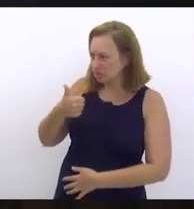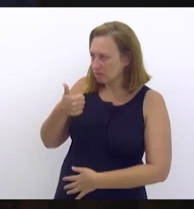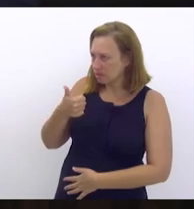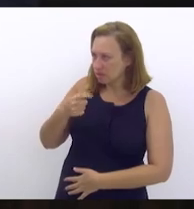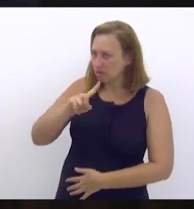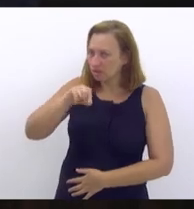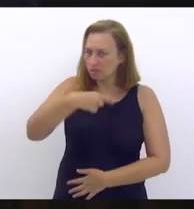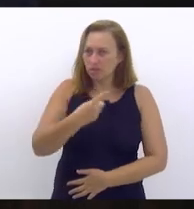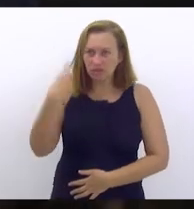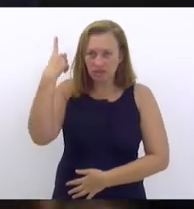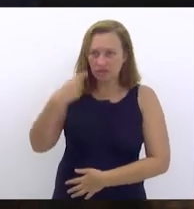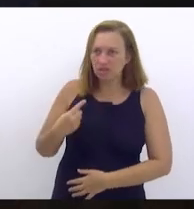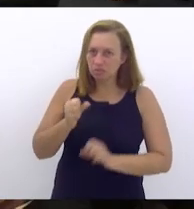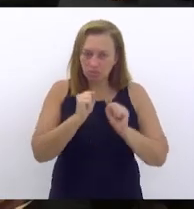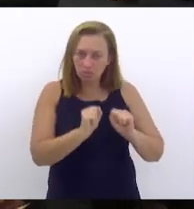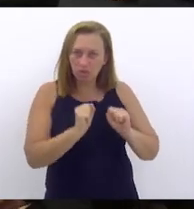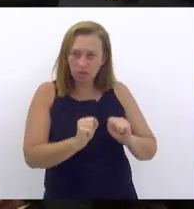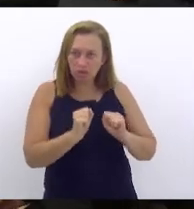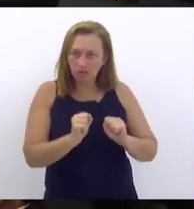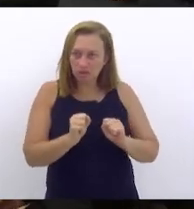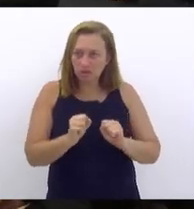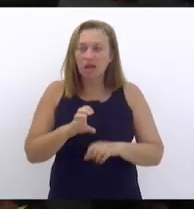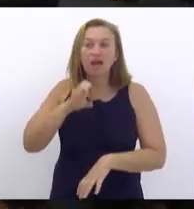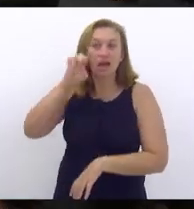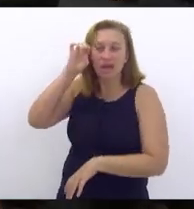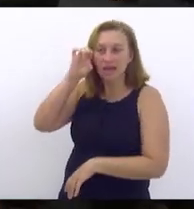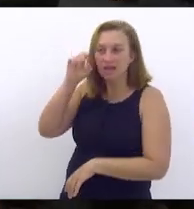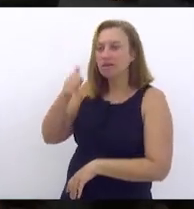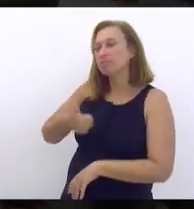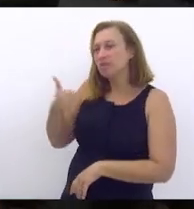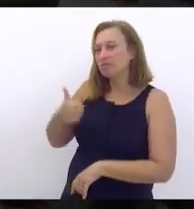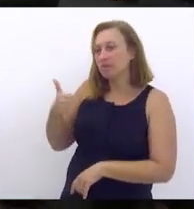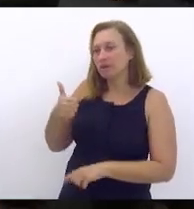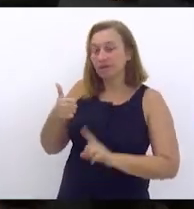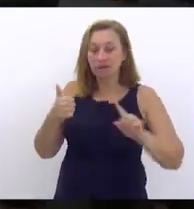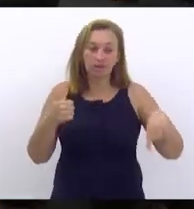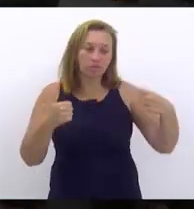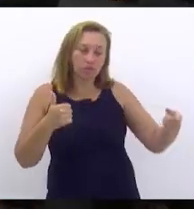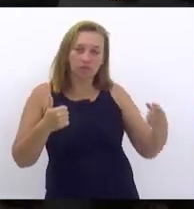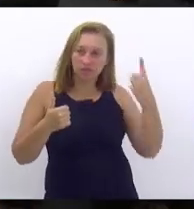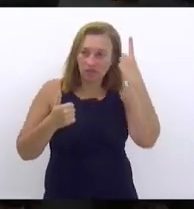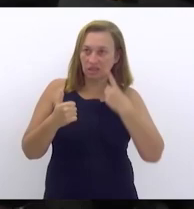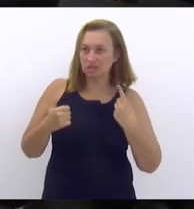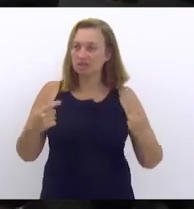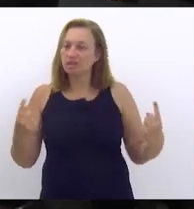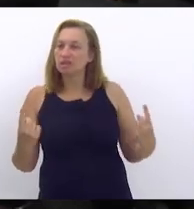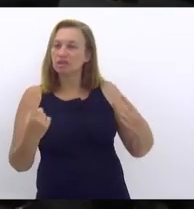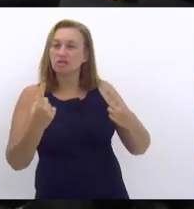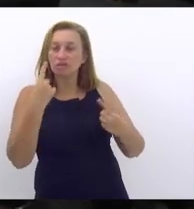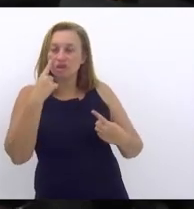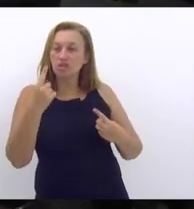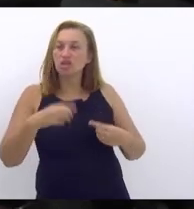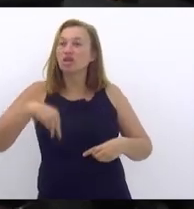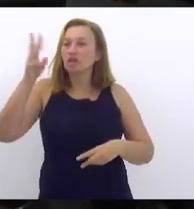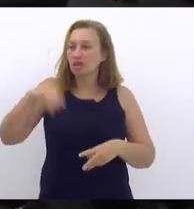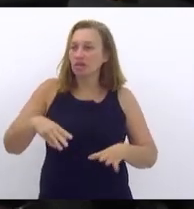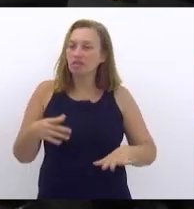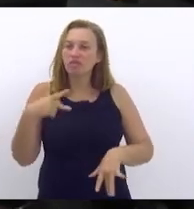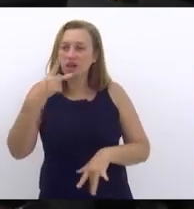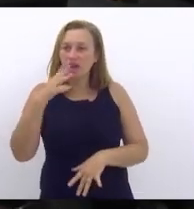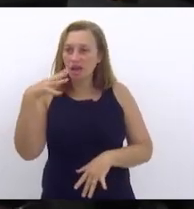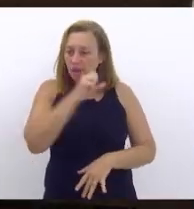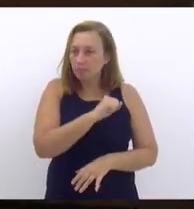Dani pediu também. Fazer? Élica falou primeiro, aí vocês decidem para mim sem problema. Vai lá, presidenta. Vou falar